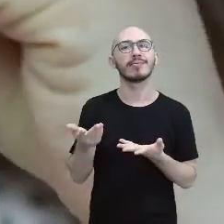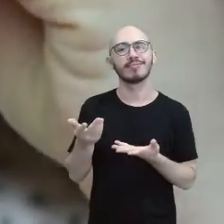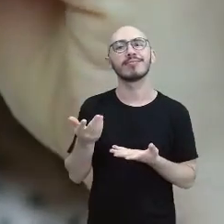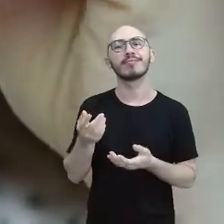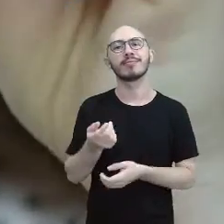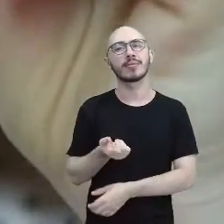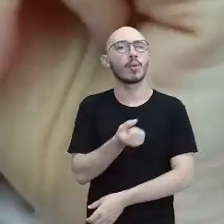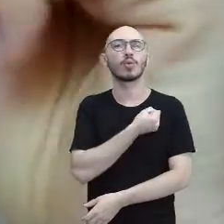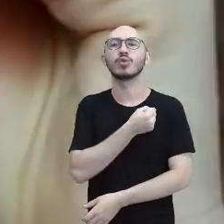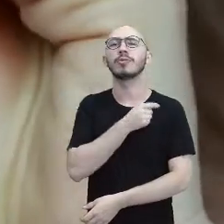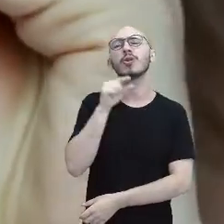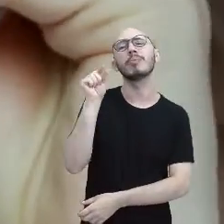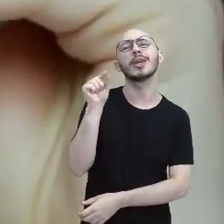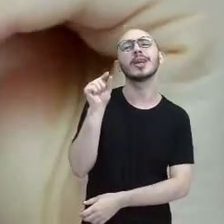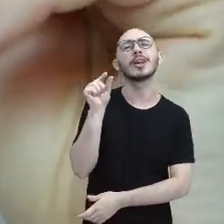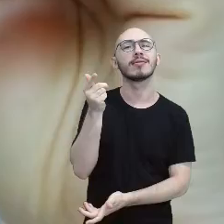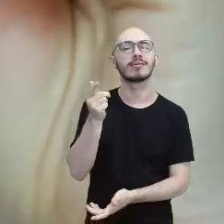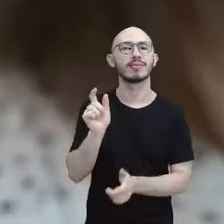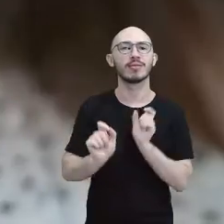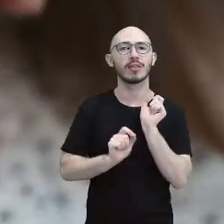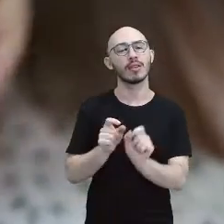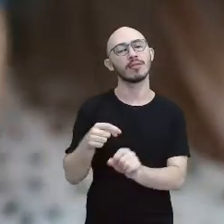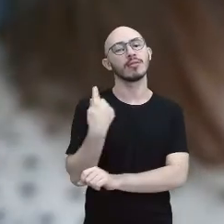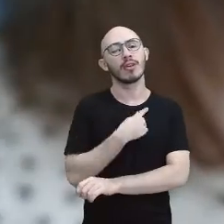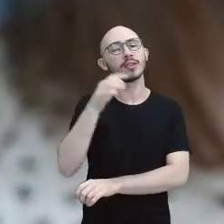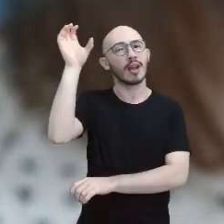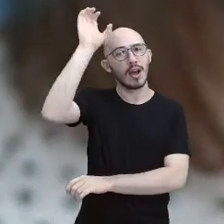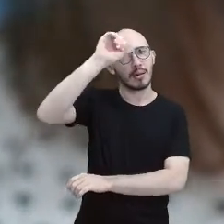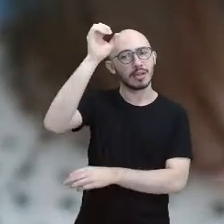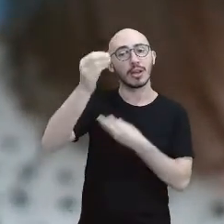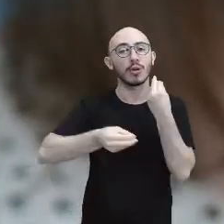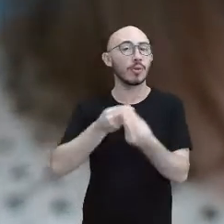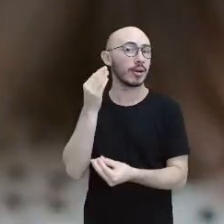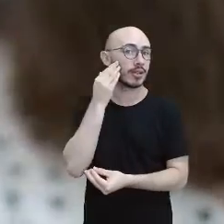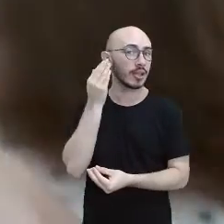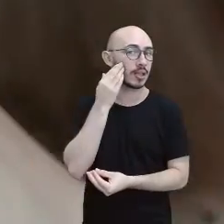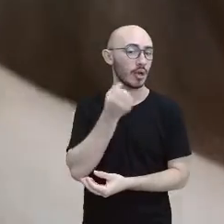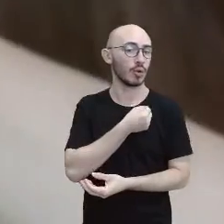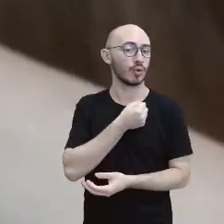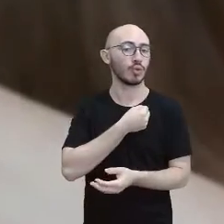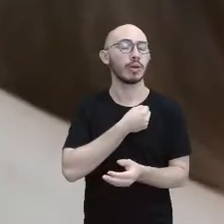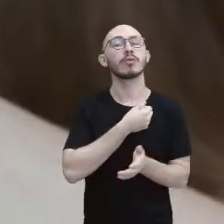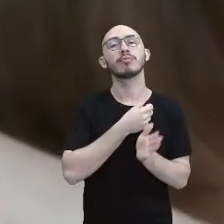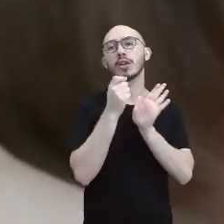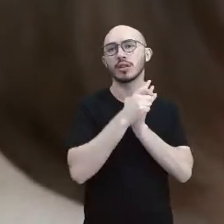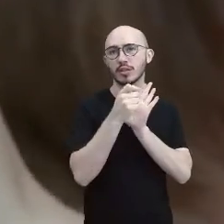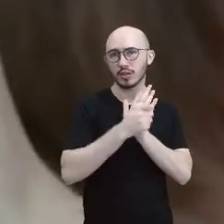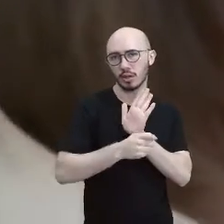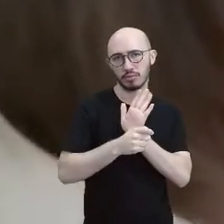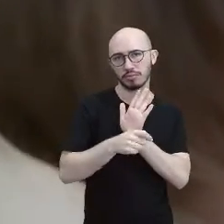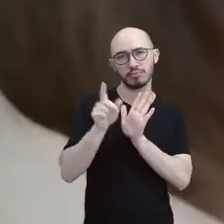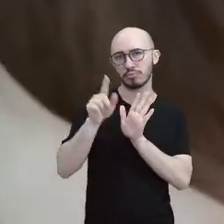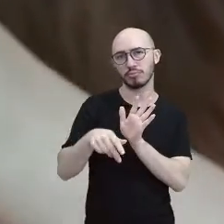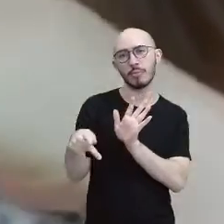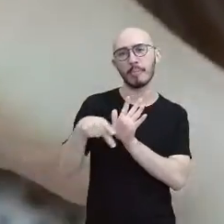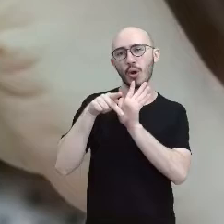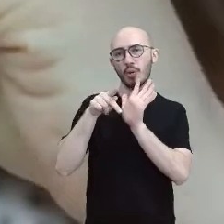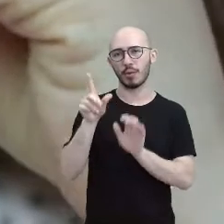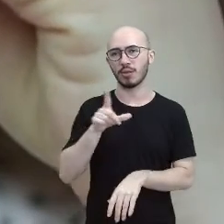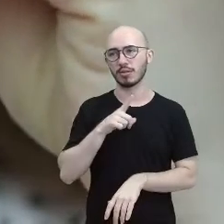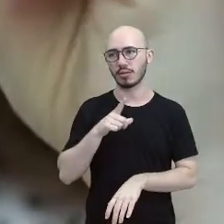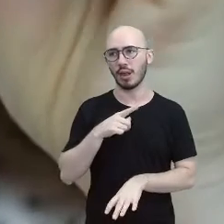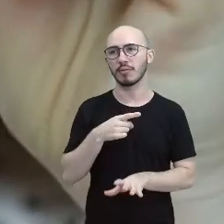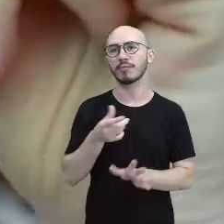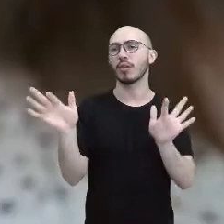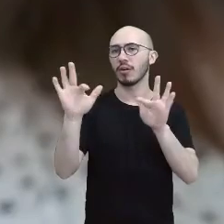quantidade enorme de zeros ali, e a gente vai aprender tanto a compreender esse número escrito de uma maneira específica, que a gente vai ver já no